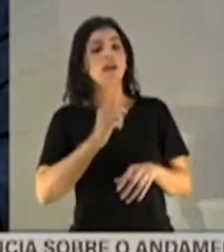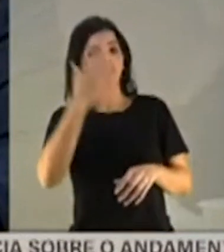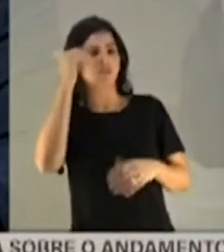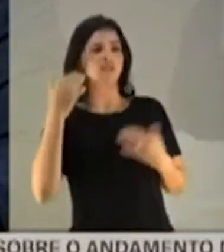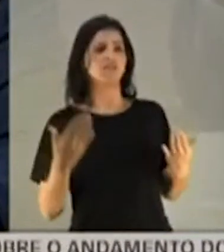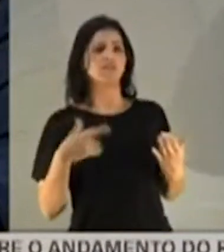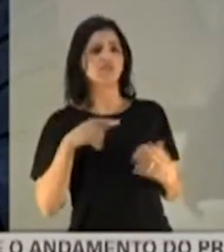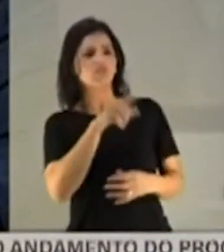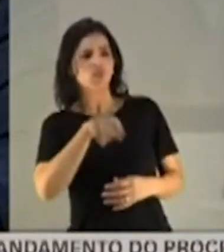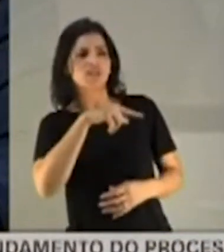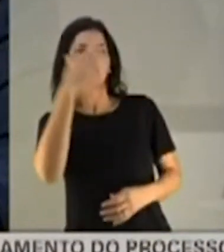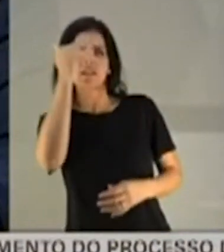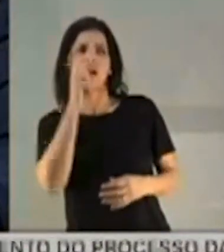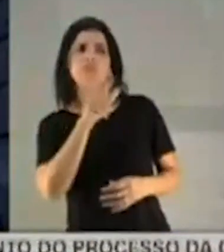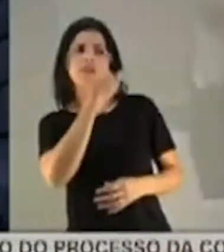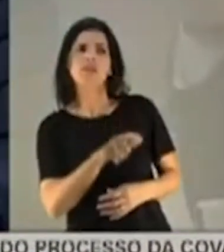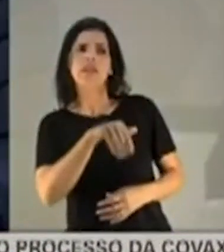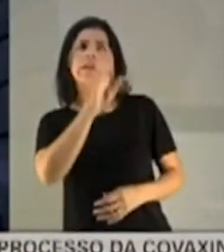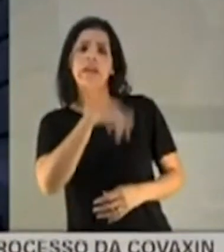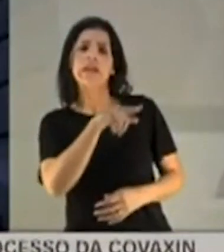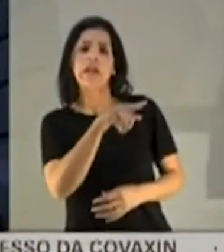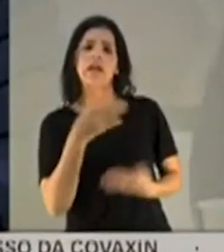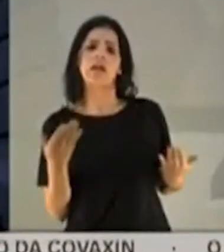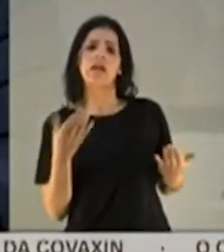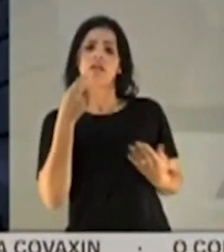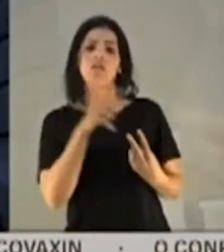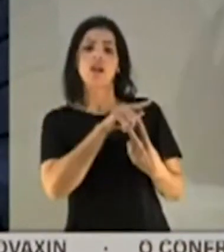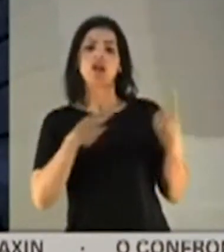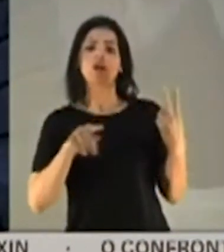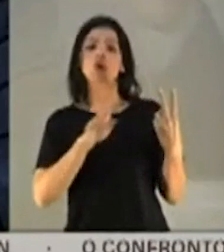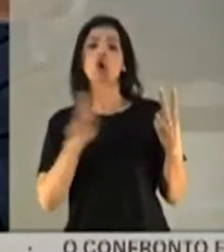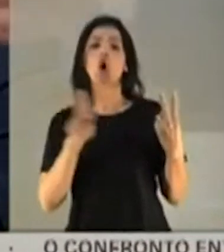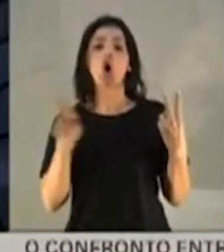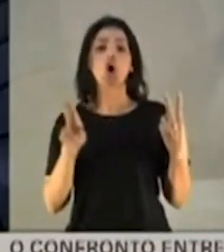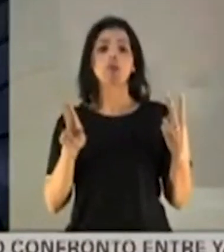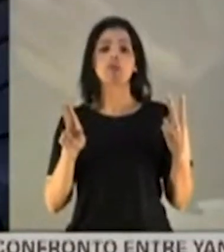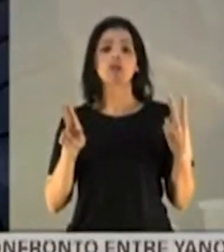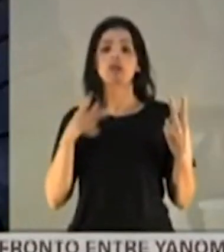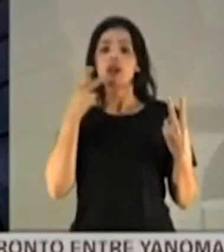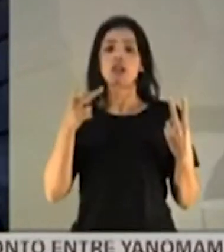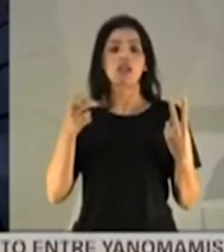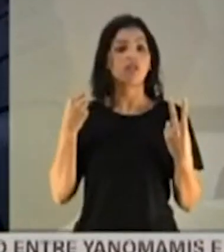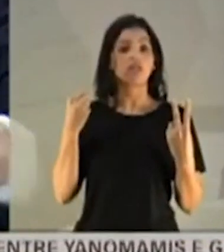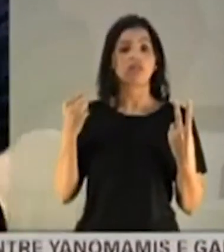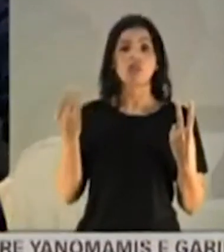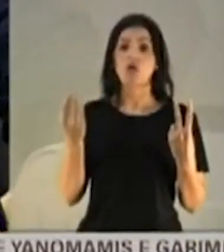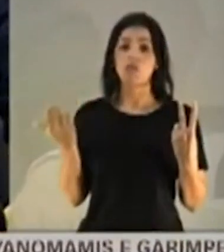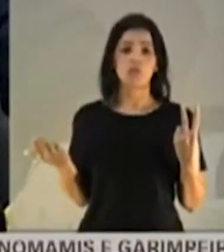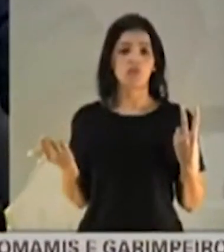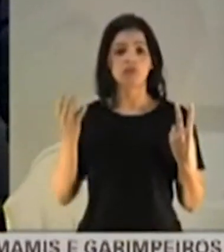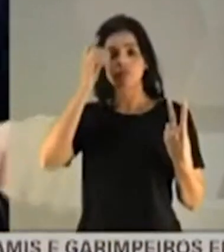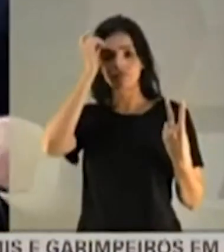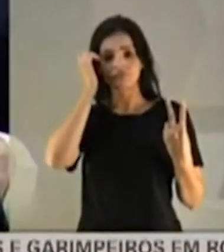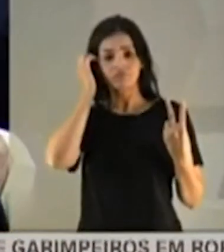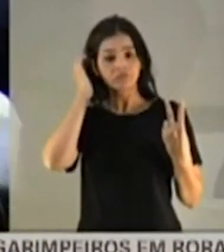Tipo assim, para mim e para meu irmão, vocês sabem que é fulano, né? Eu acho que, como eu já falei com o meu irmão também, não lembro o nome. Também 513, para quem está fora do Parlamento, esse aqui não lembra mesmo. Perfeitamente, fique à vontade.